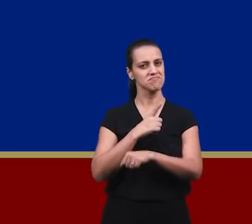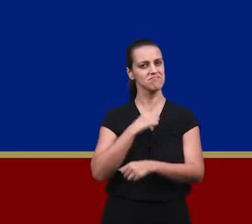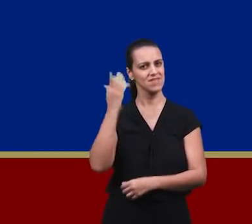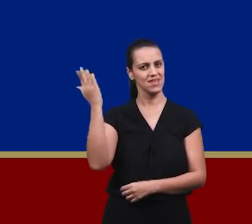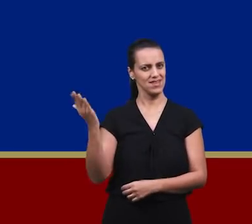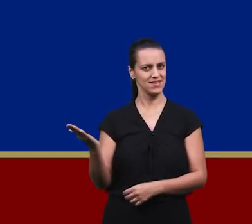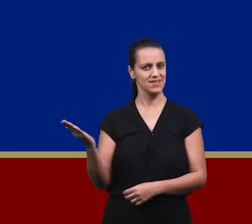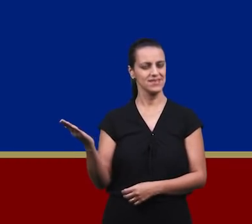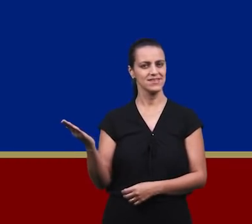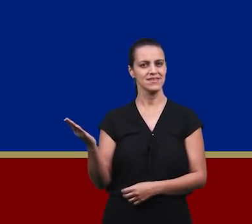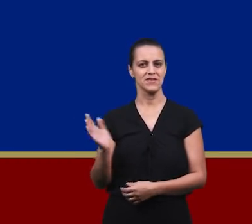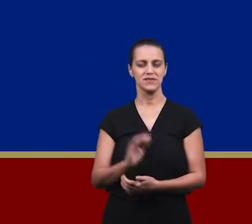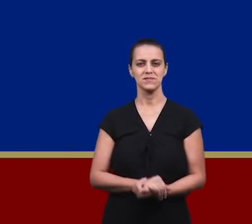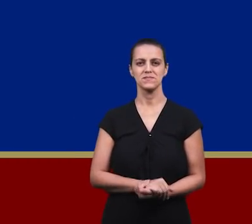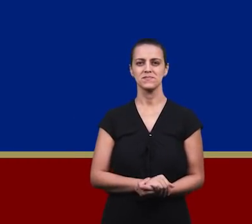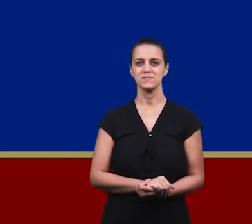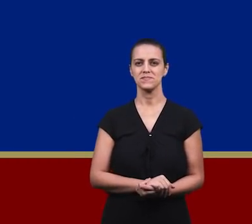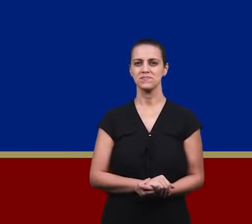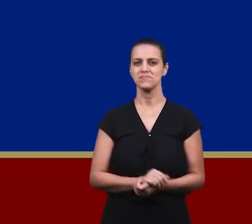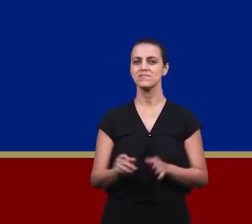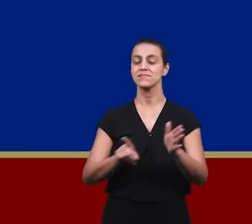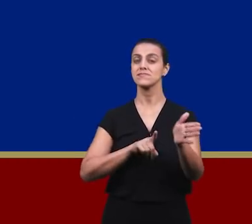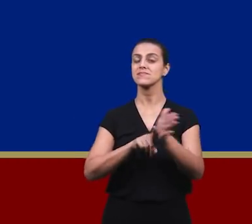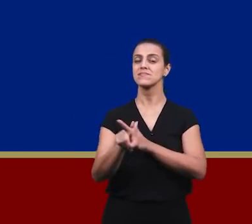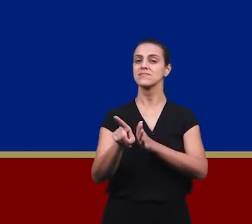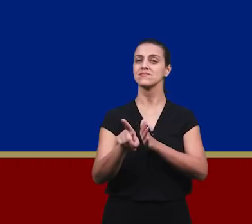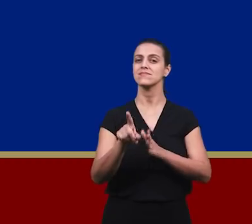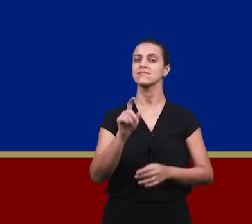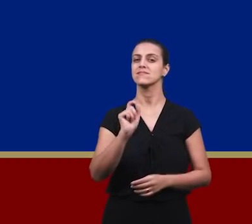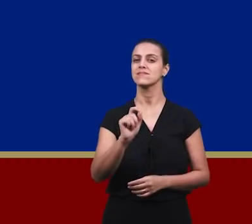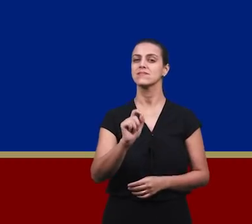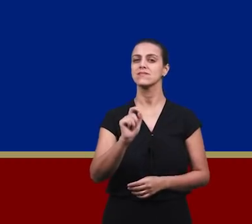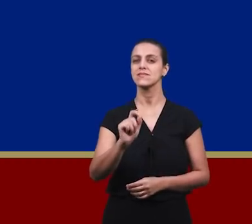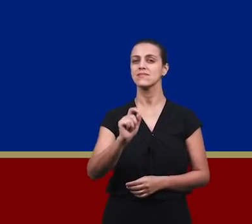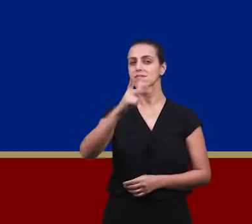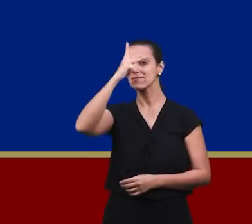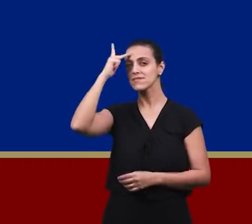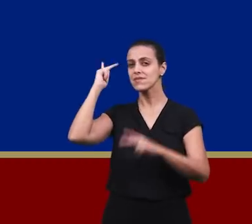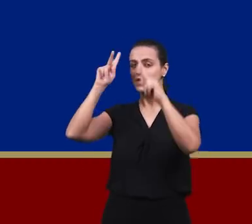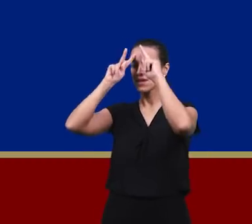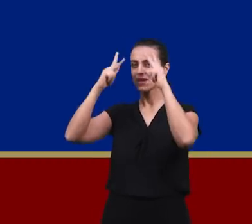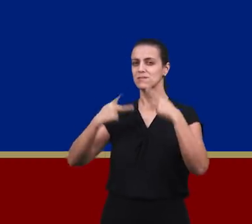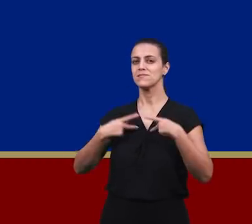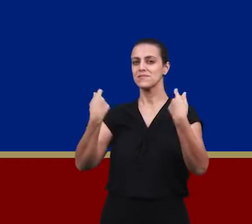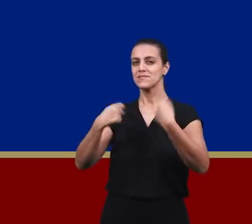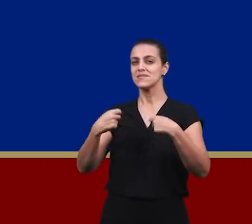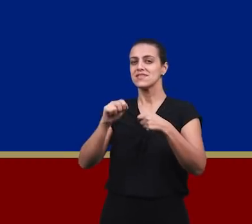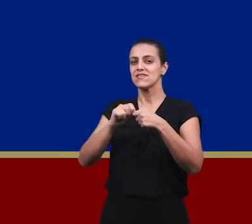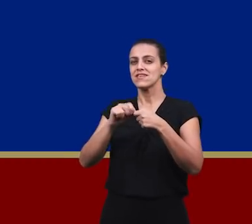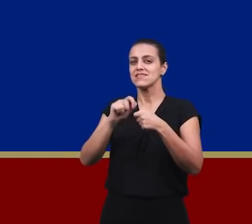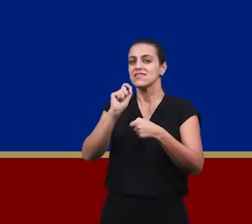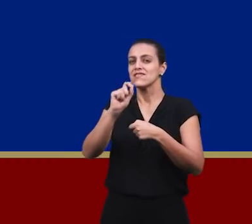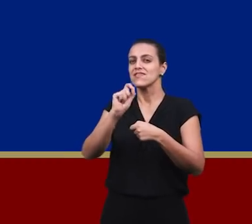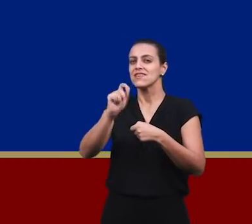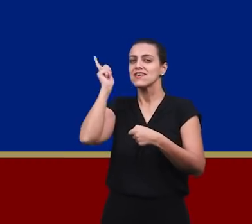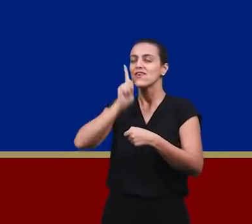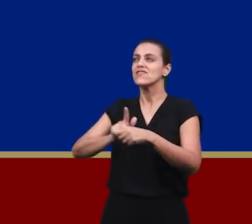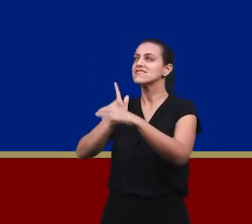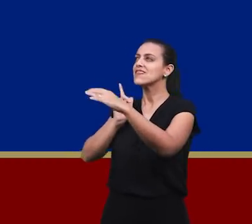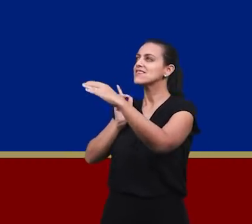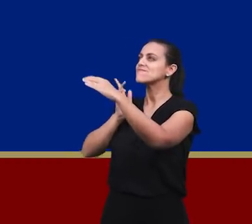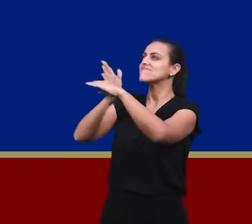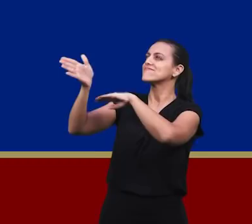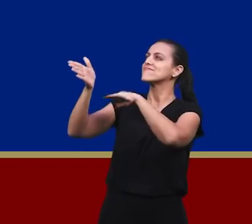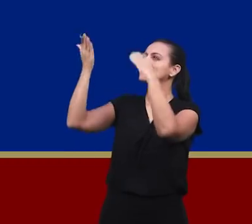pergunta. Diz assim: o que o homem deve fazer para entrar na presença